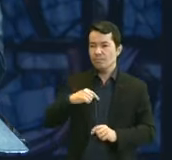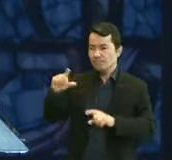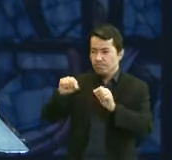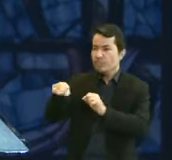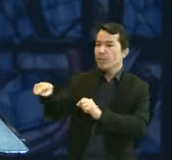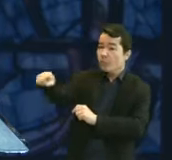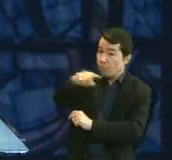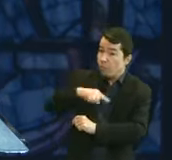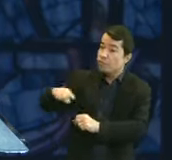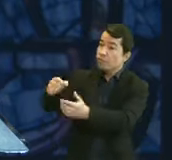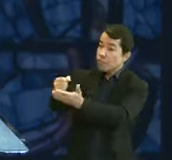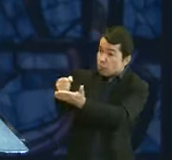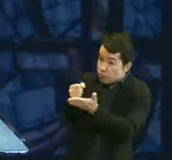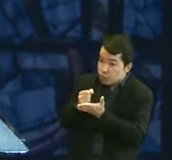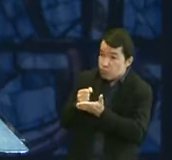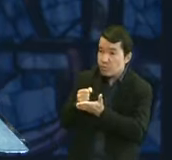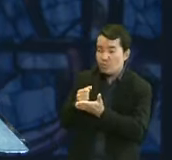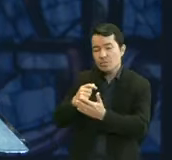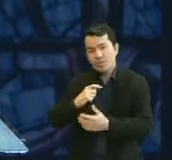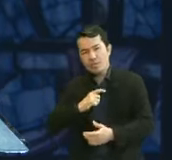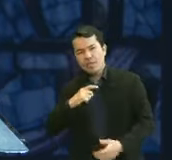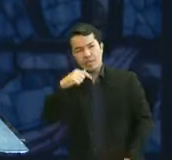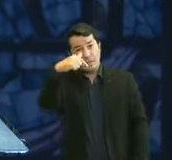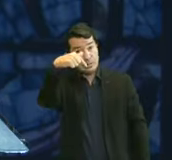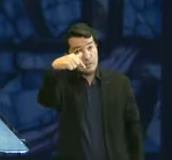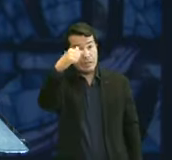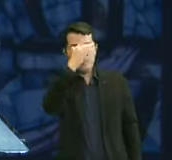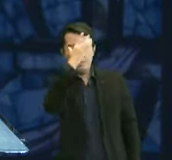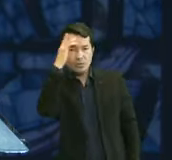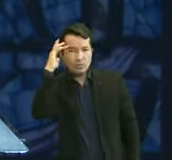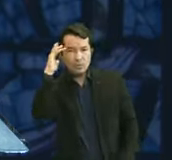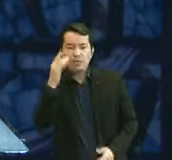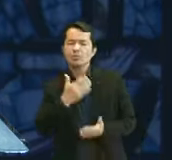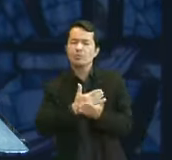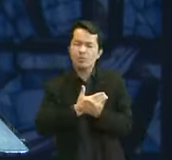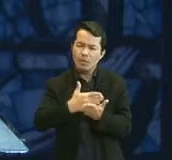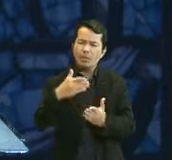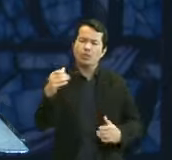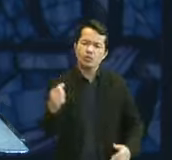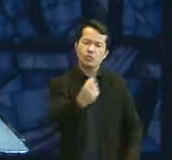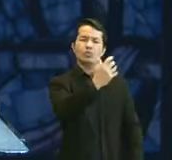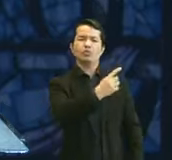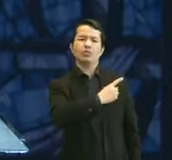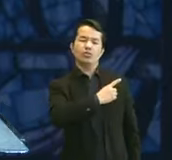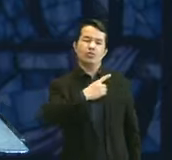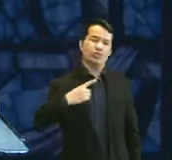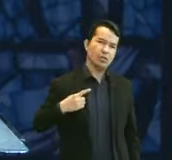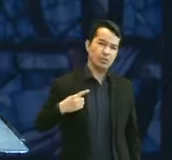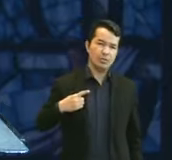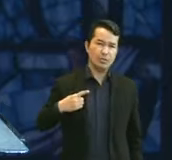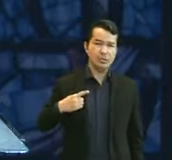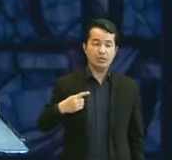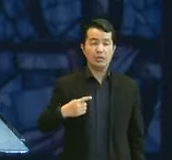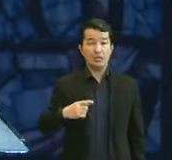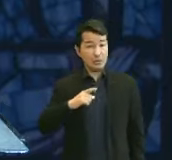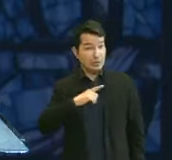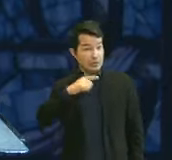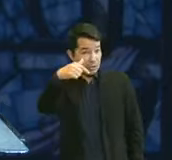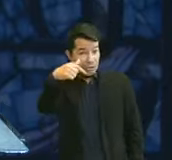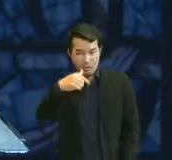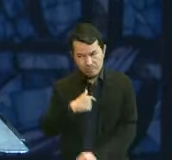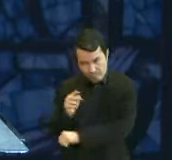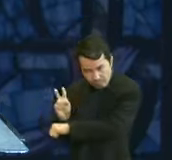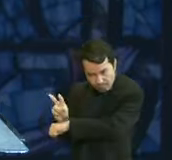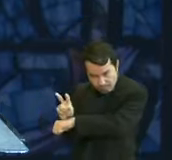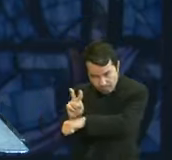igreja. Escolheram 7 pessoas, e o trabalho deles era pastoral, servir as mesas, cuidar